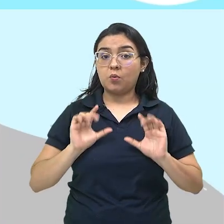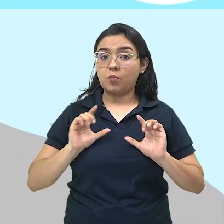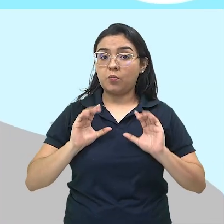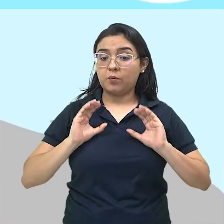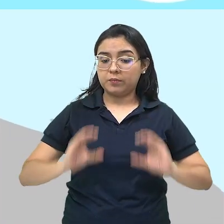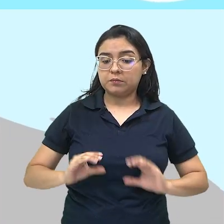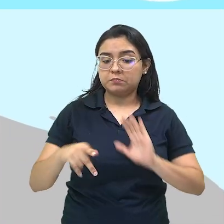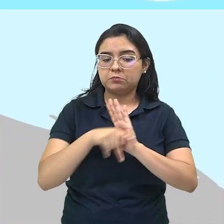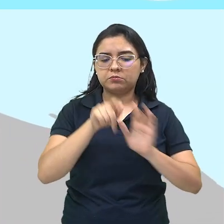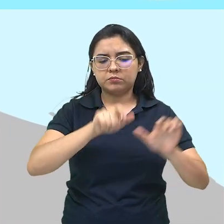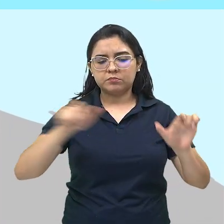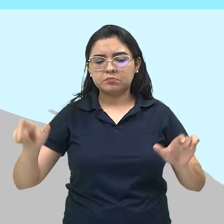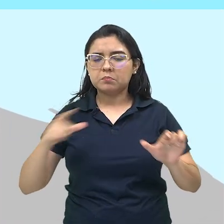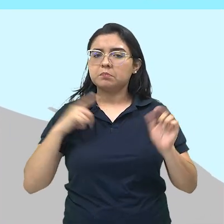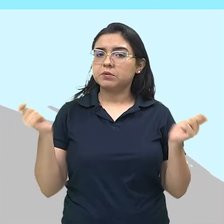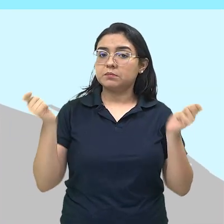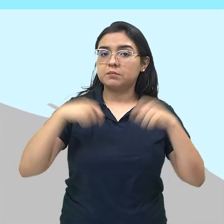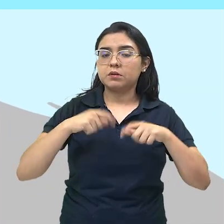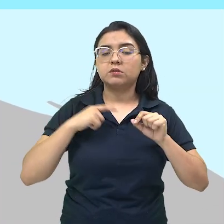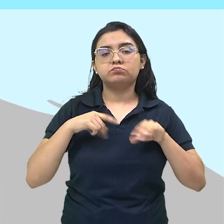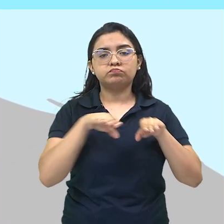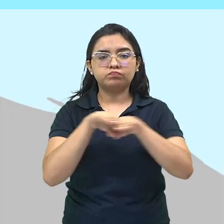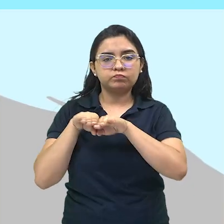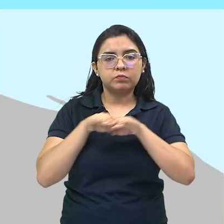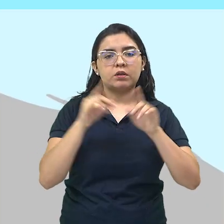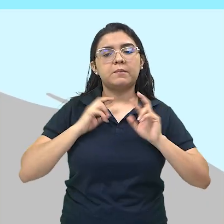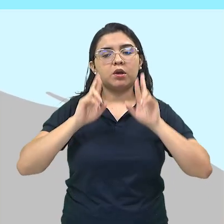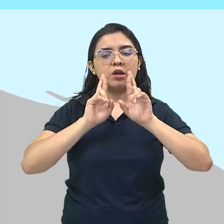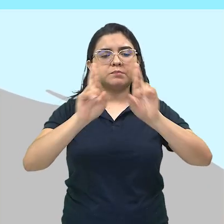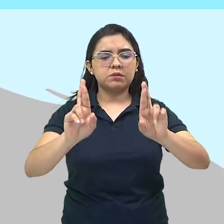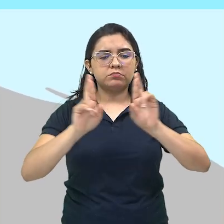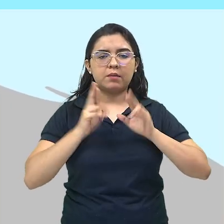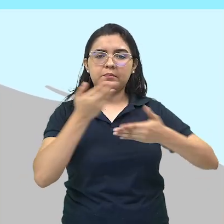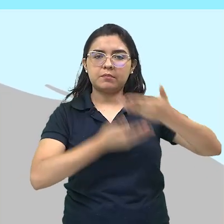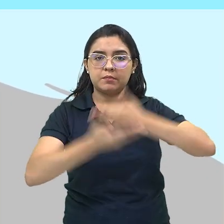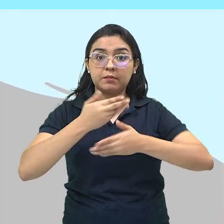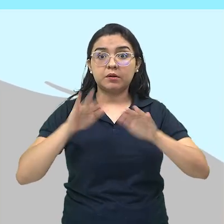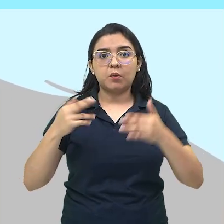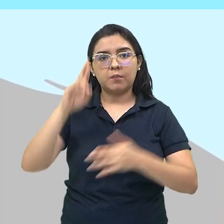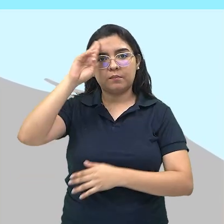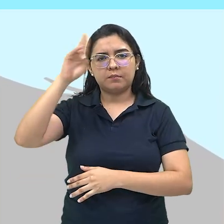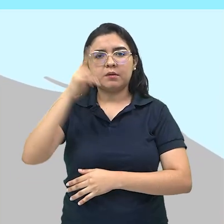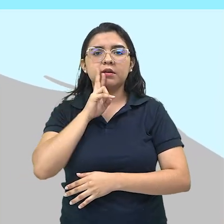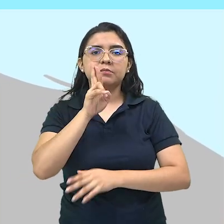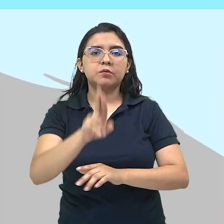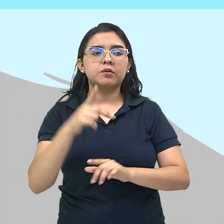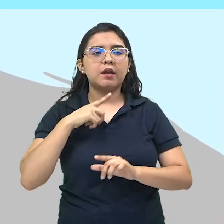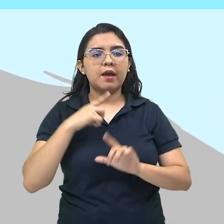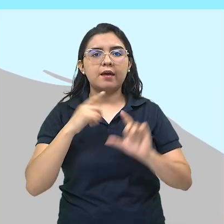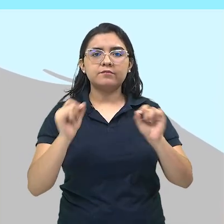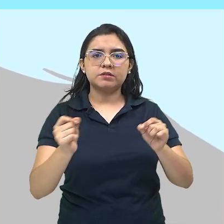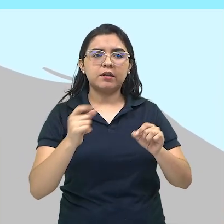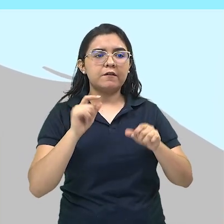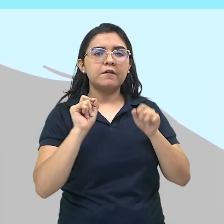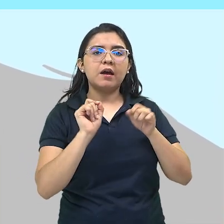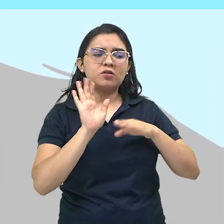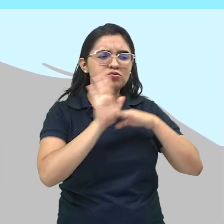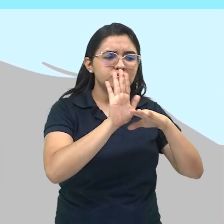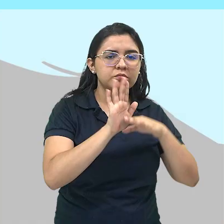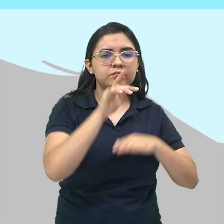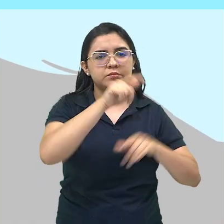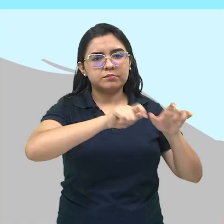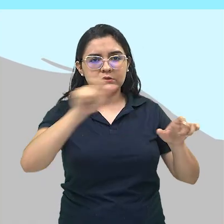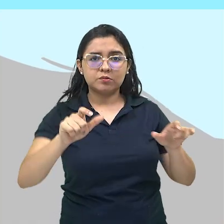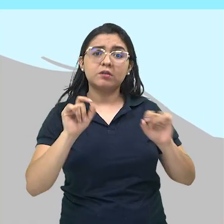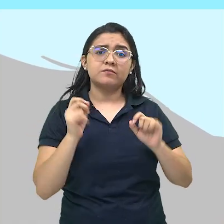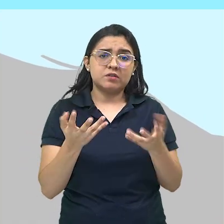humano, promovendo o bem comum e o respeito mútuo. Como disse o mestre, é fazer ao outro o que gostaríamos que fosse